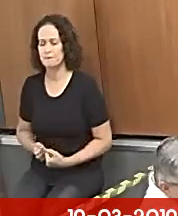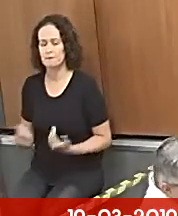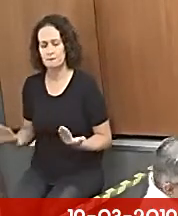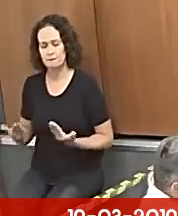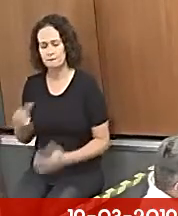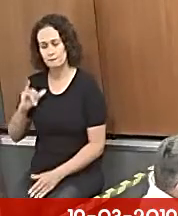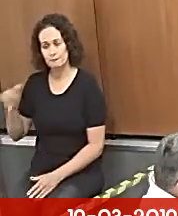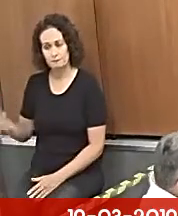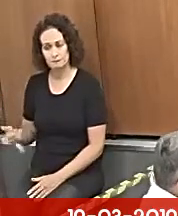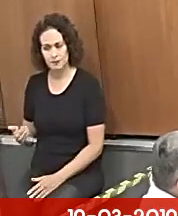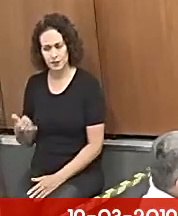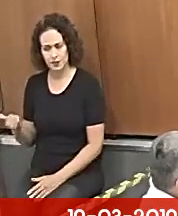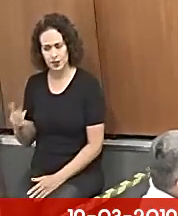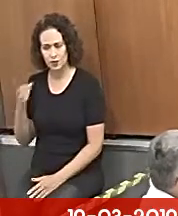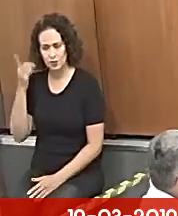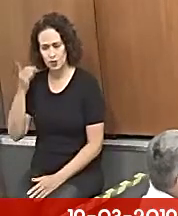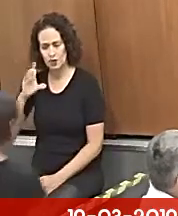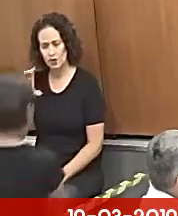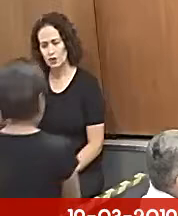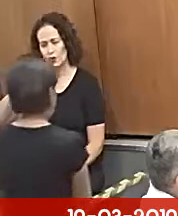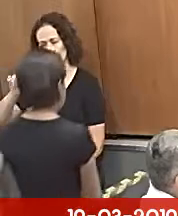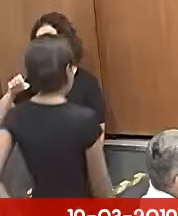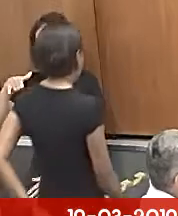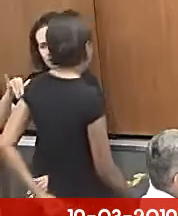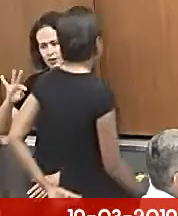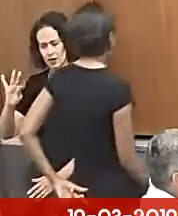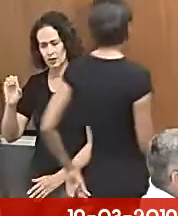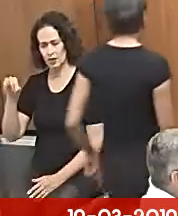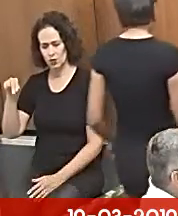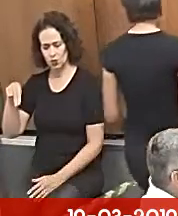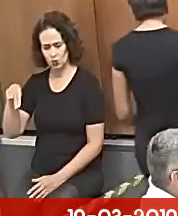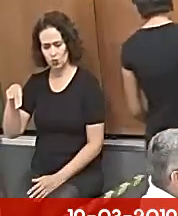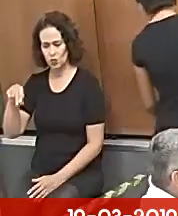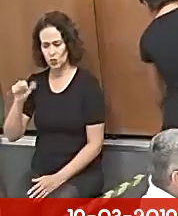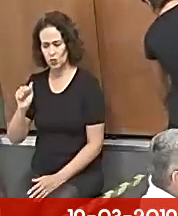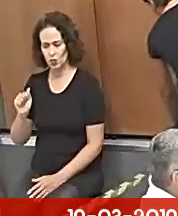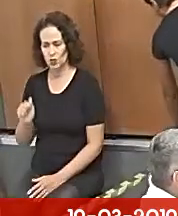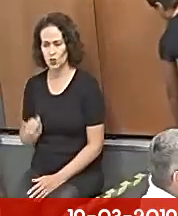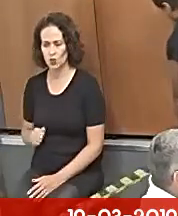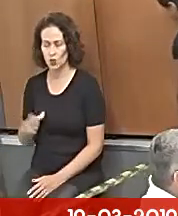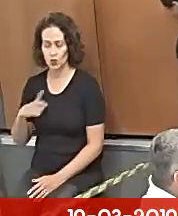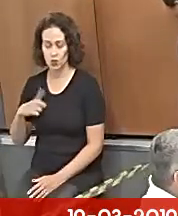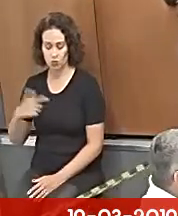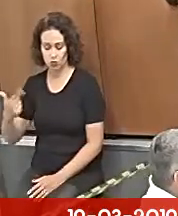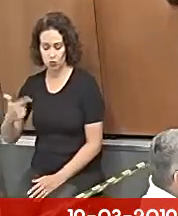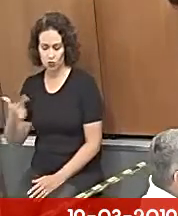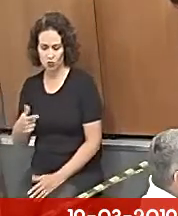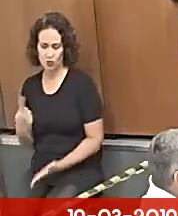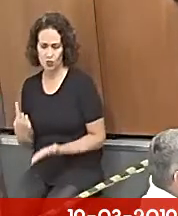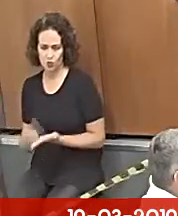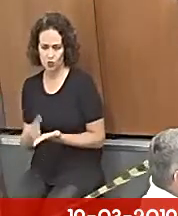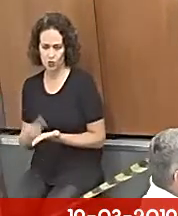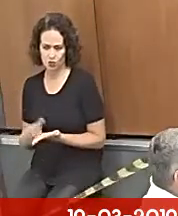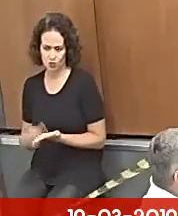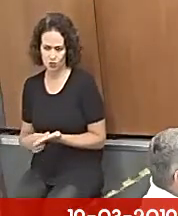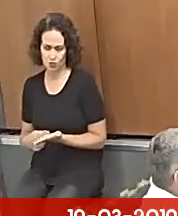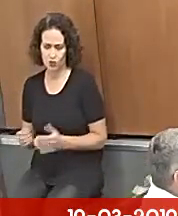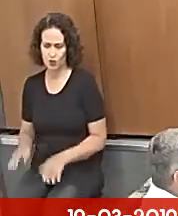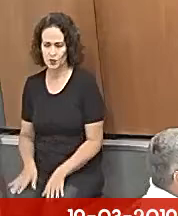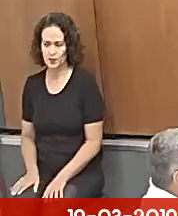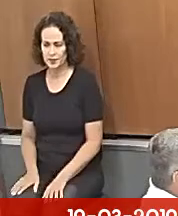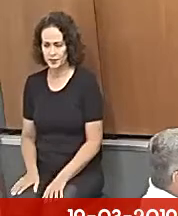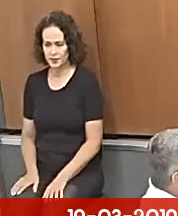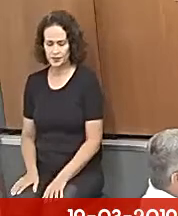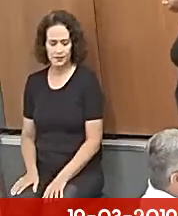presença do deputado cleiton porque ele tem um segundo compromisso nós temos que ter três para poder votar então não